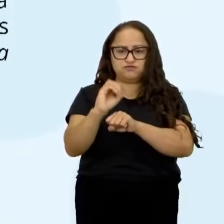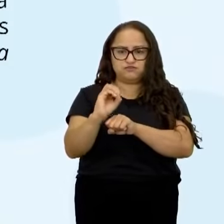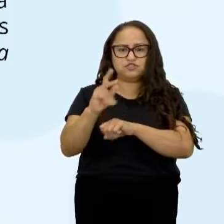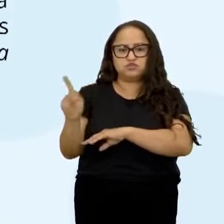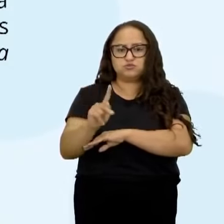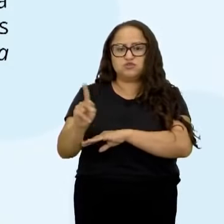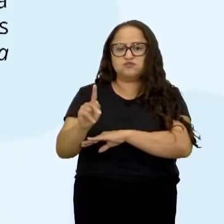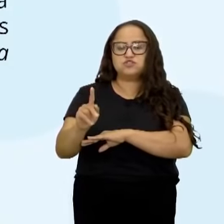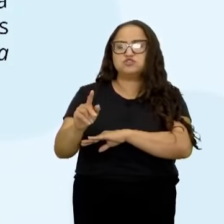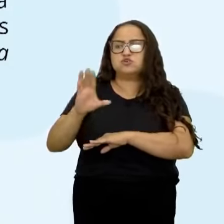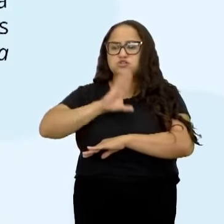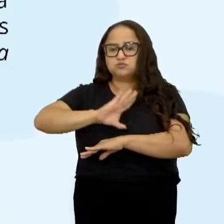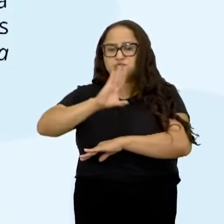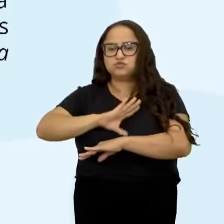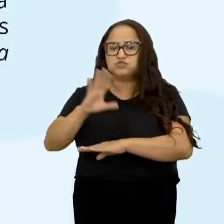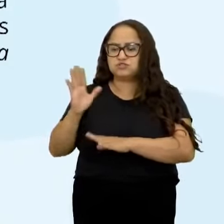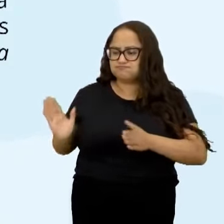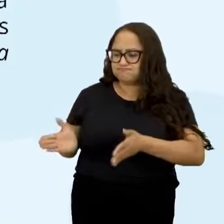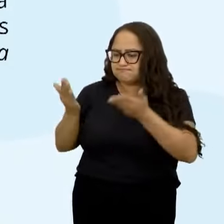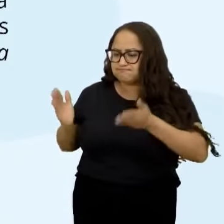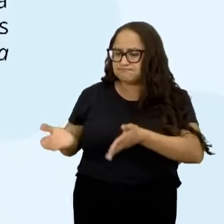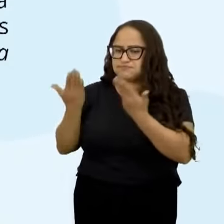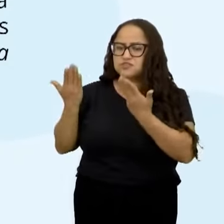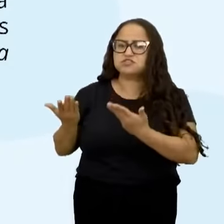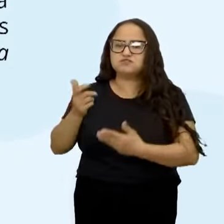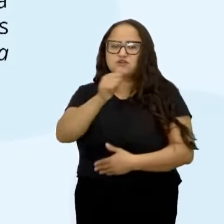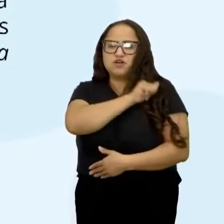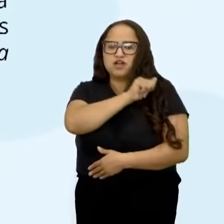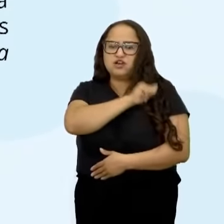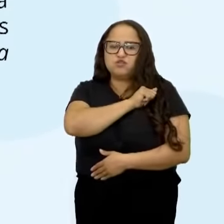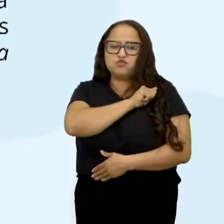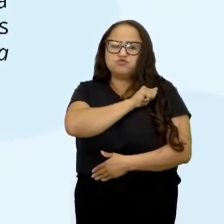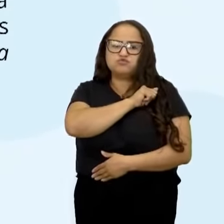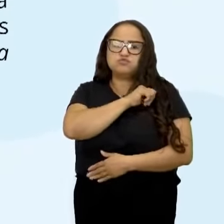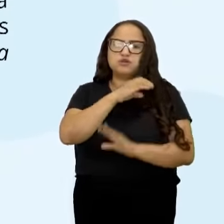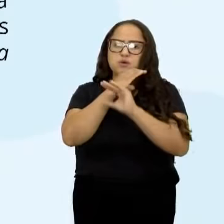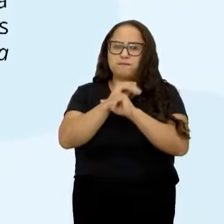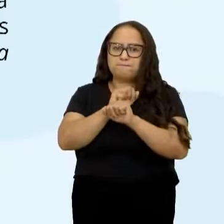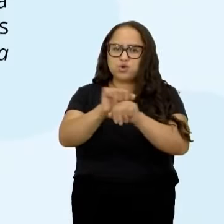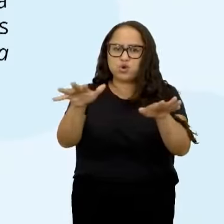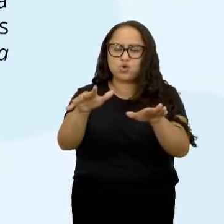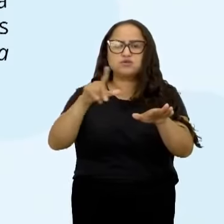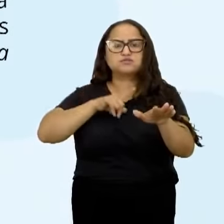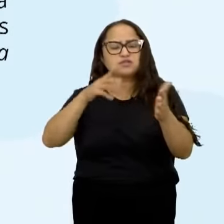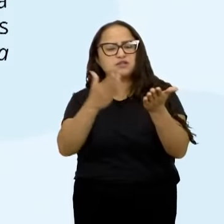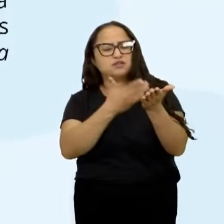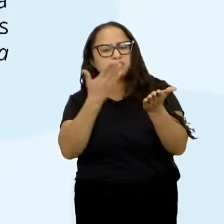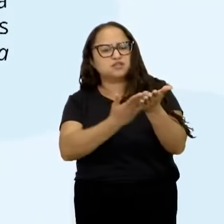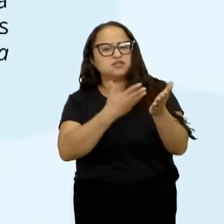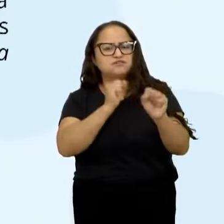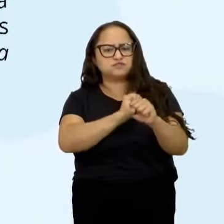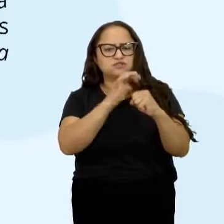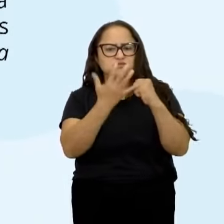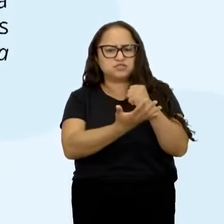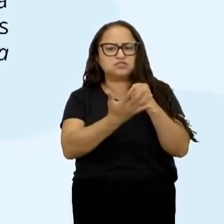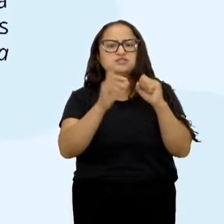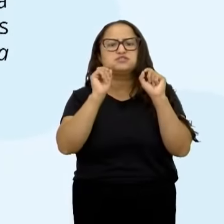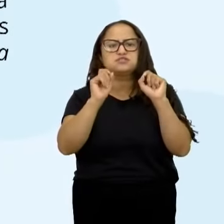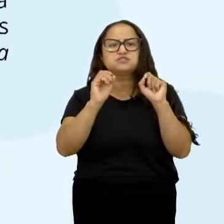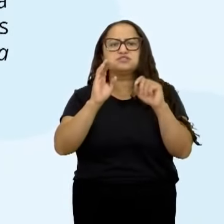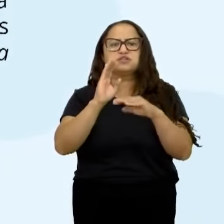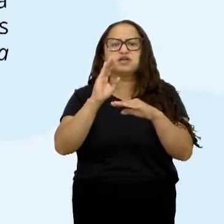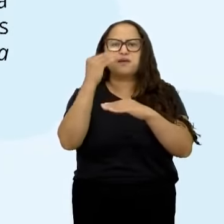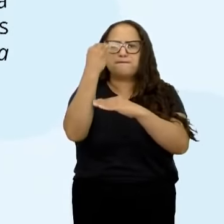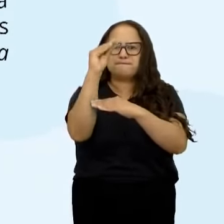língua portuguesa e incentivou que os estudantes do nono ano publicado em suas resenhas sobre os livros lidos na quarentena em um blog